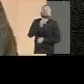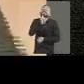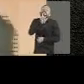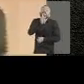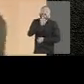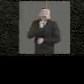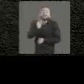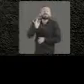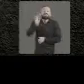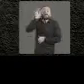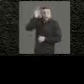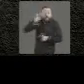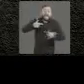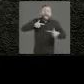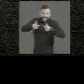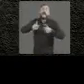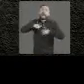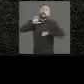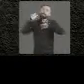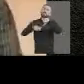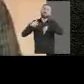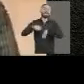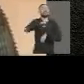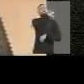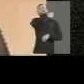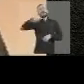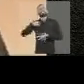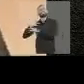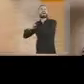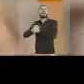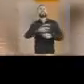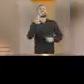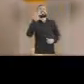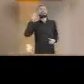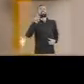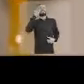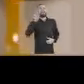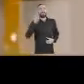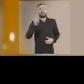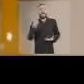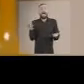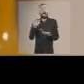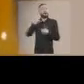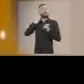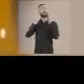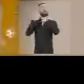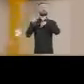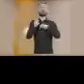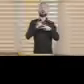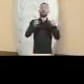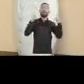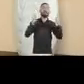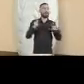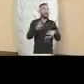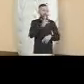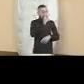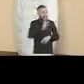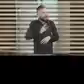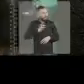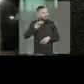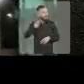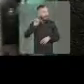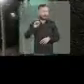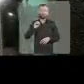Infelizmente quando um dia nós partimos Para uma guerra civil aqui dentro Matamos 30 mil Agora ele se faz de bonzinho Eu sou